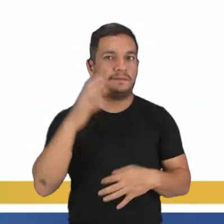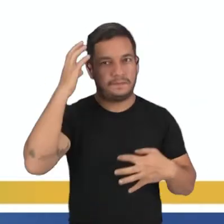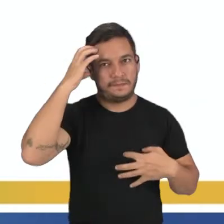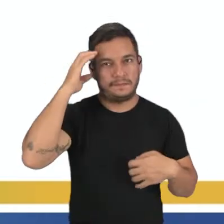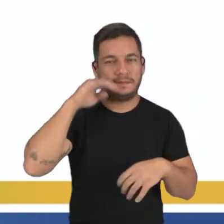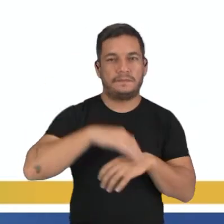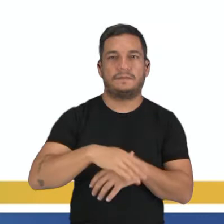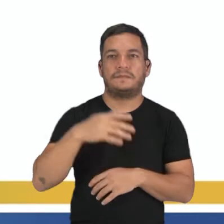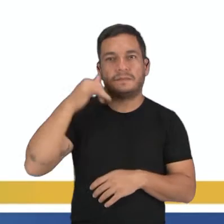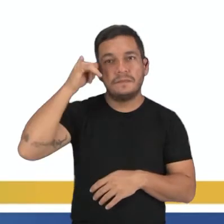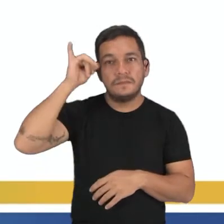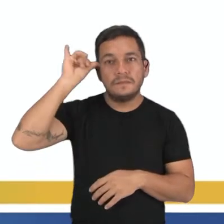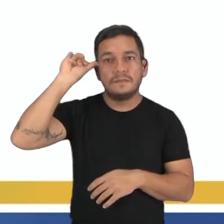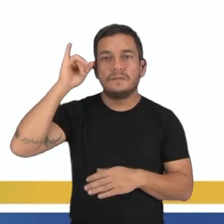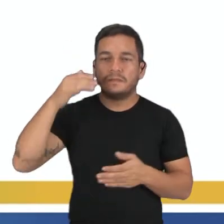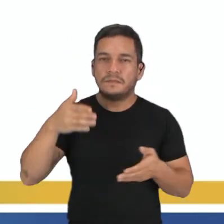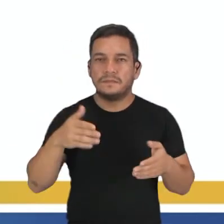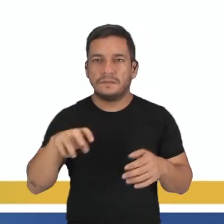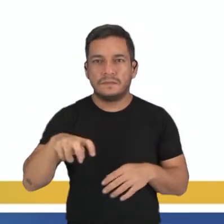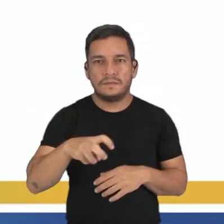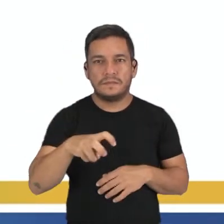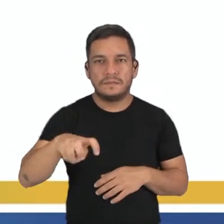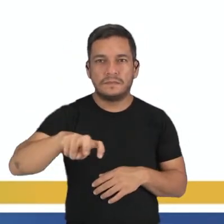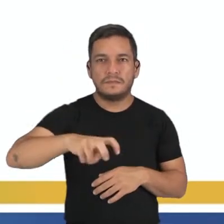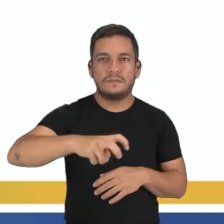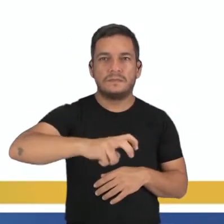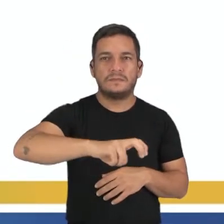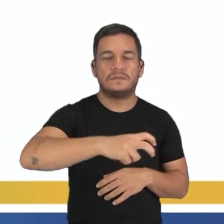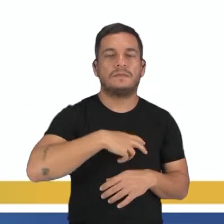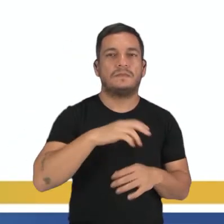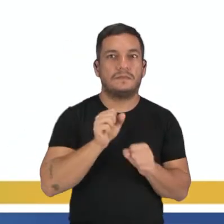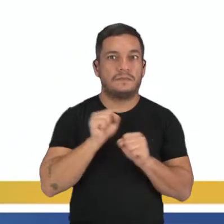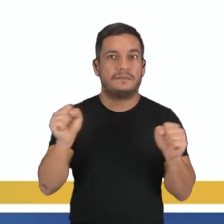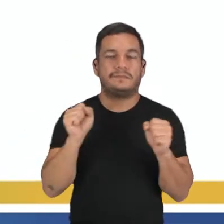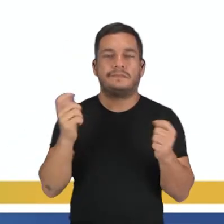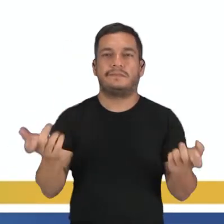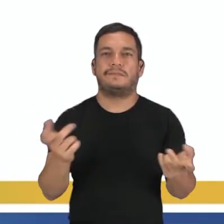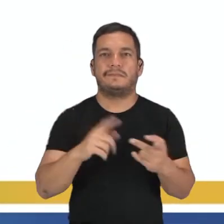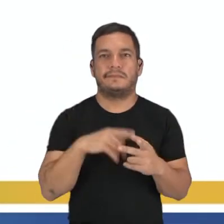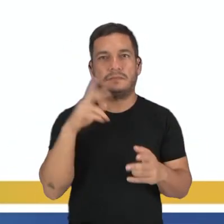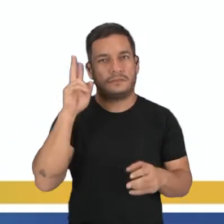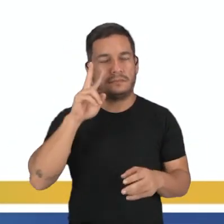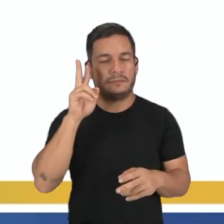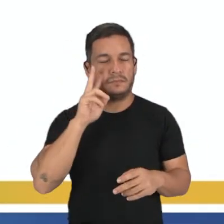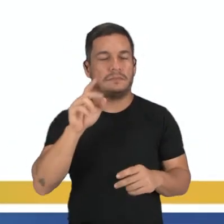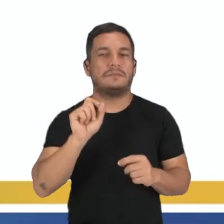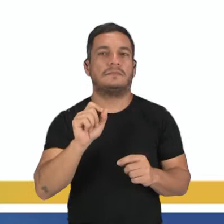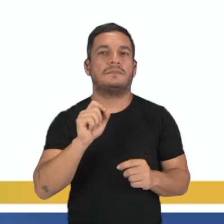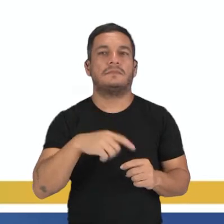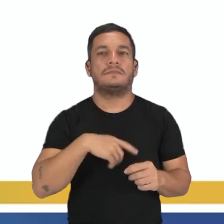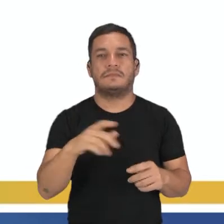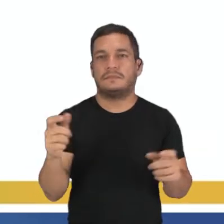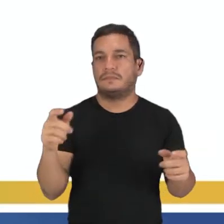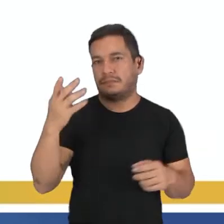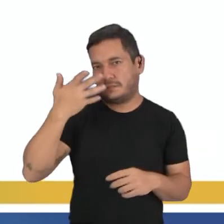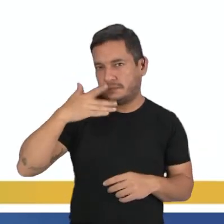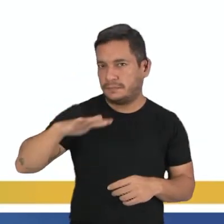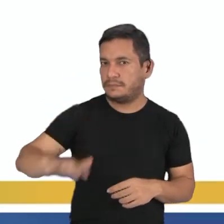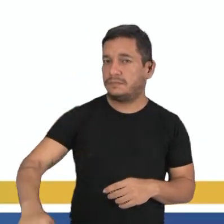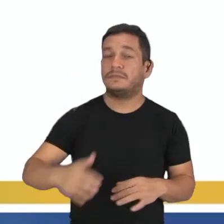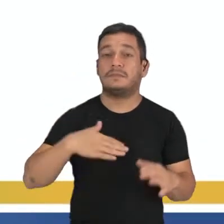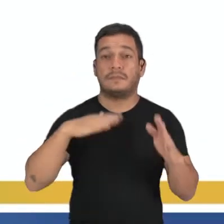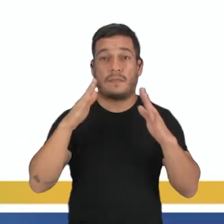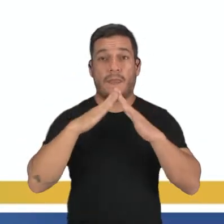noite o gado se a chegava ao terreiro e acordávamos tremidos lembro-me bem apesar de pequenina